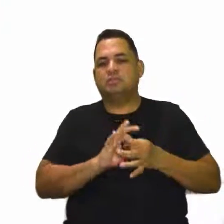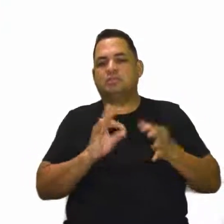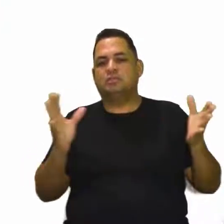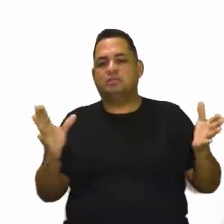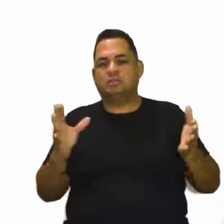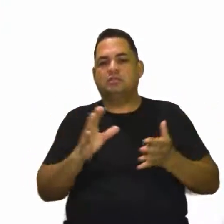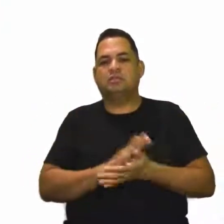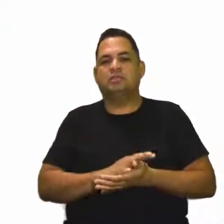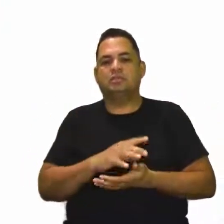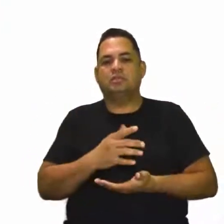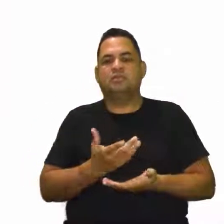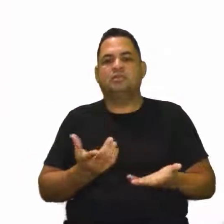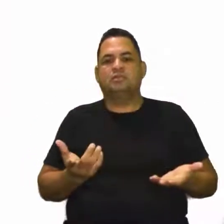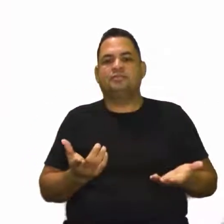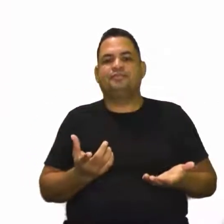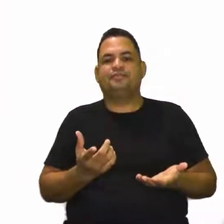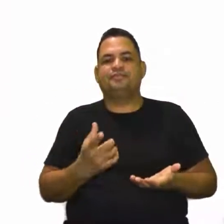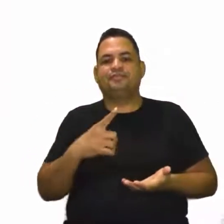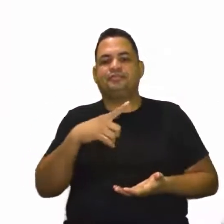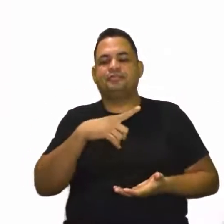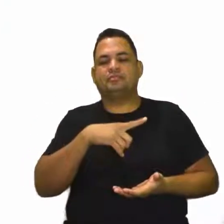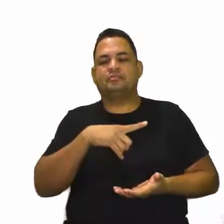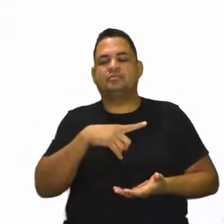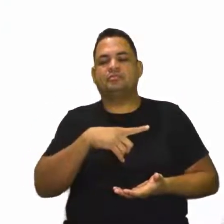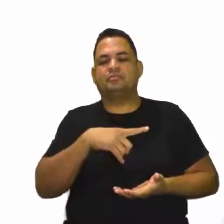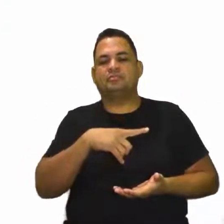ganhar quem tiver mais